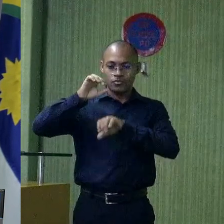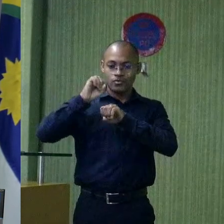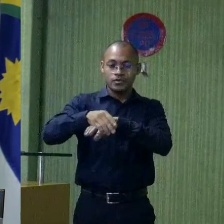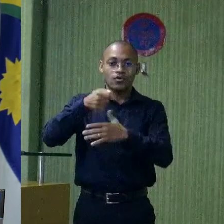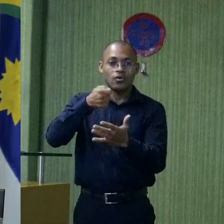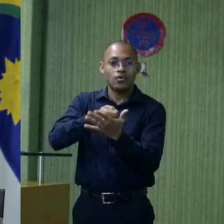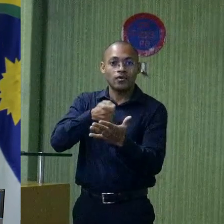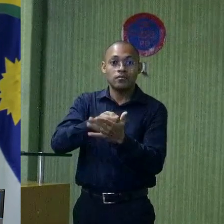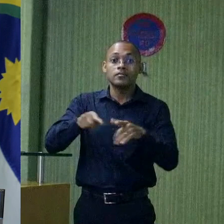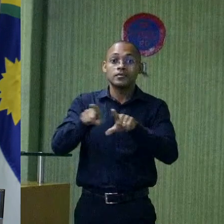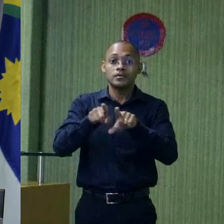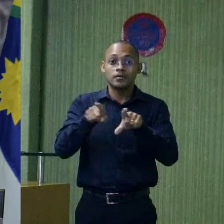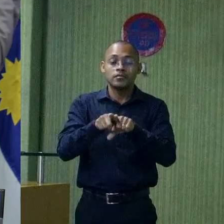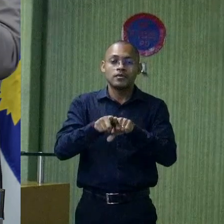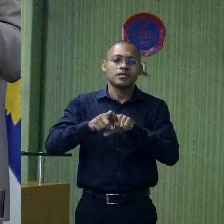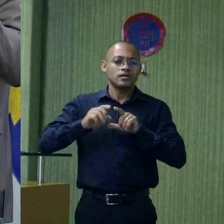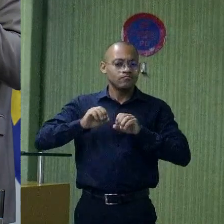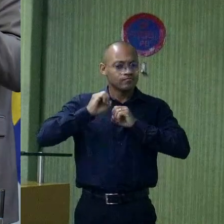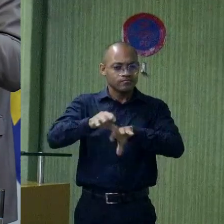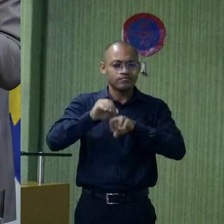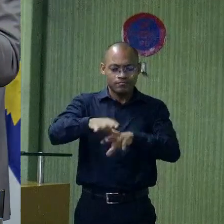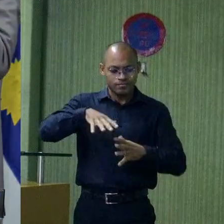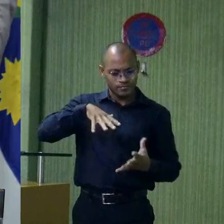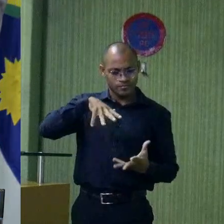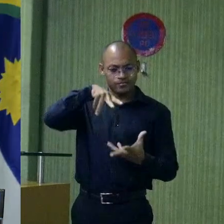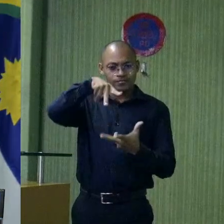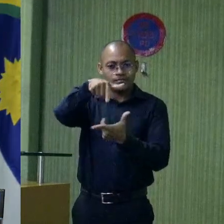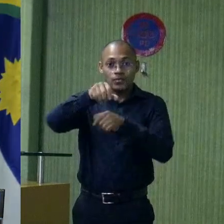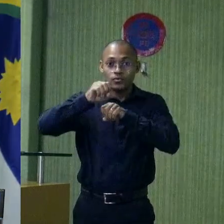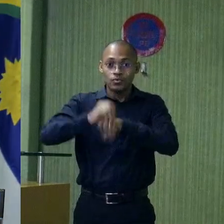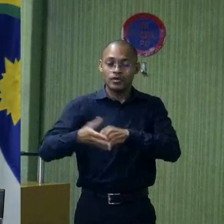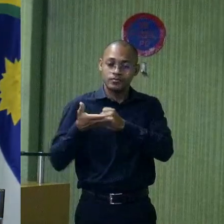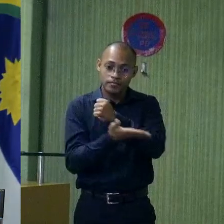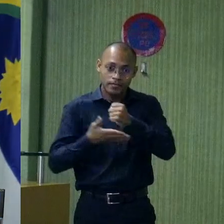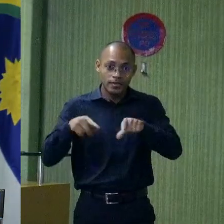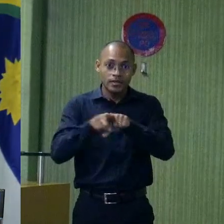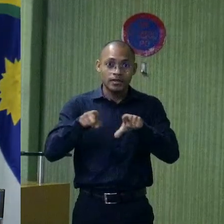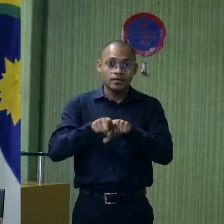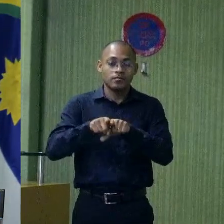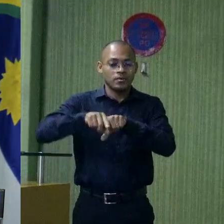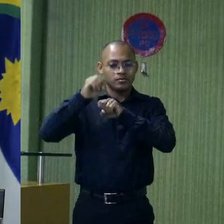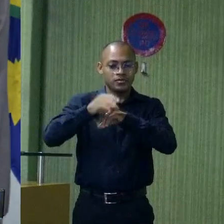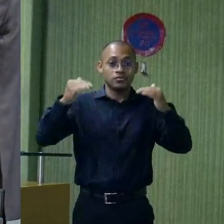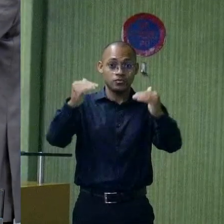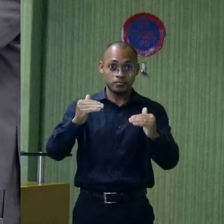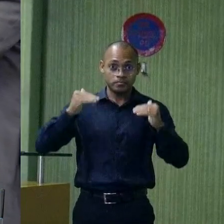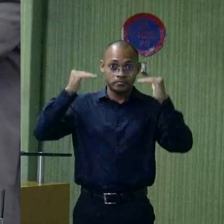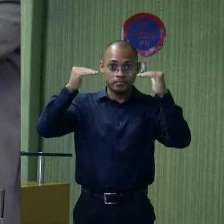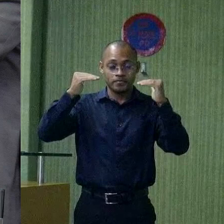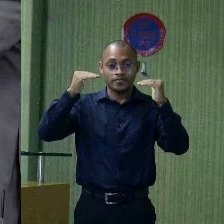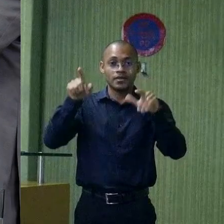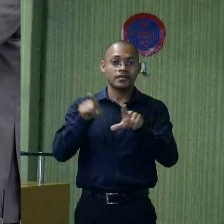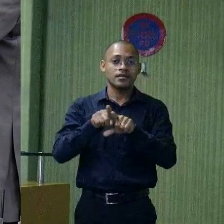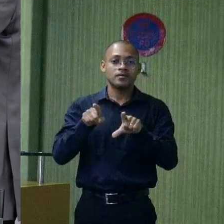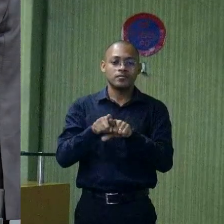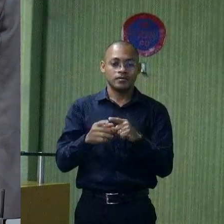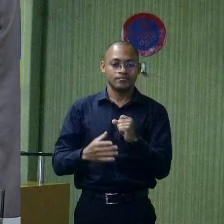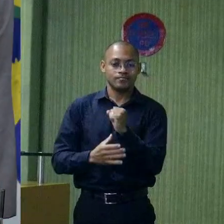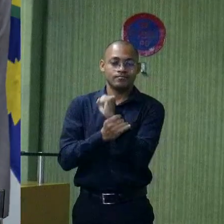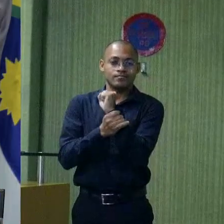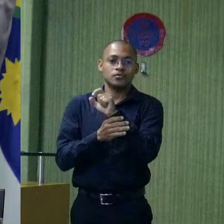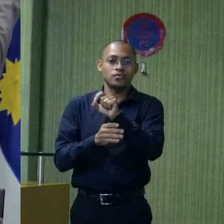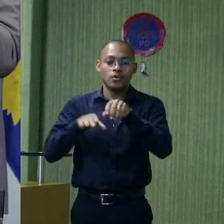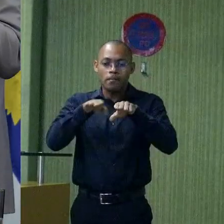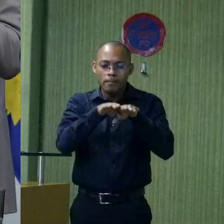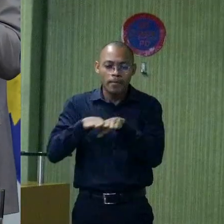universalização do ensino Educação Básica e até também ensino superior e garantir padrão